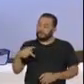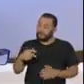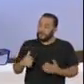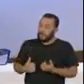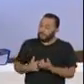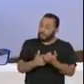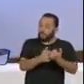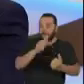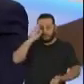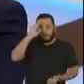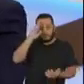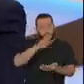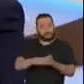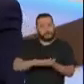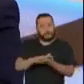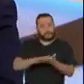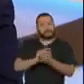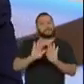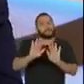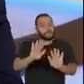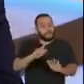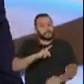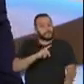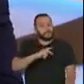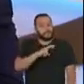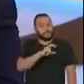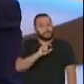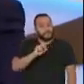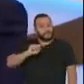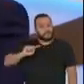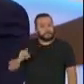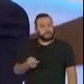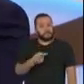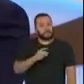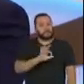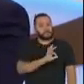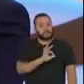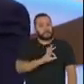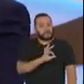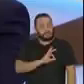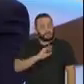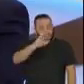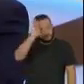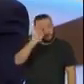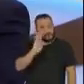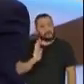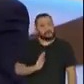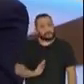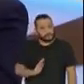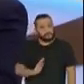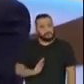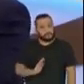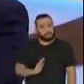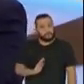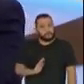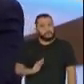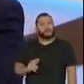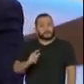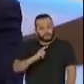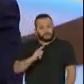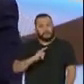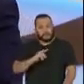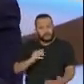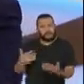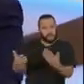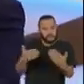não podemos nos esquecer que são mais de 500.000 policiais militares pelo Brasil e o presidente tem uma linha direta com